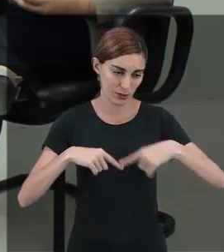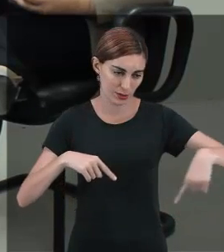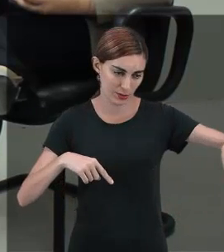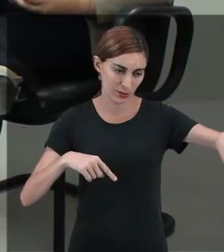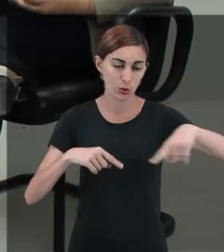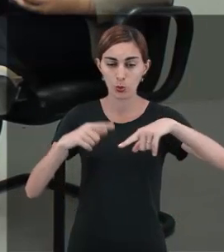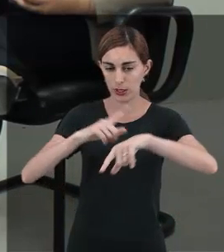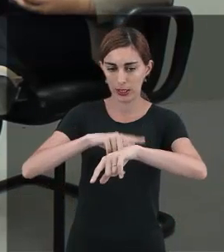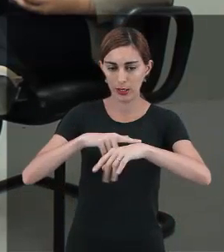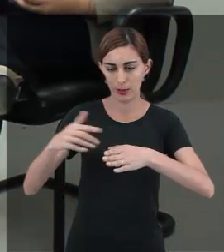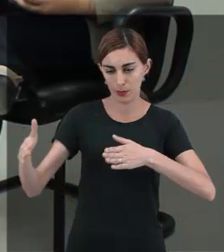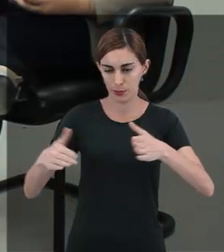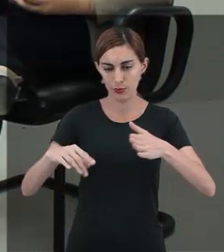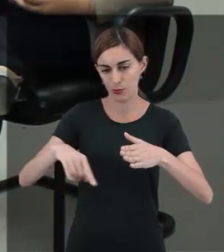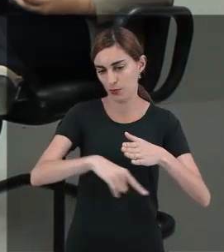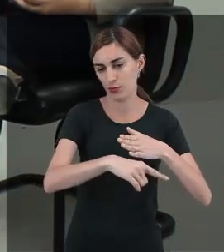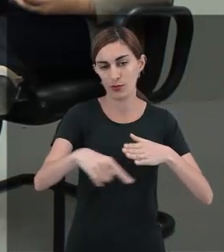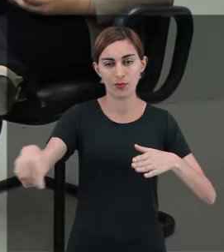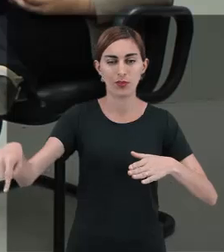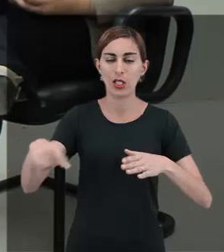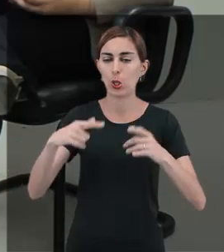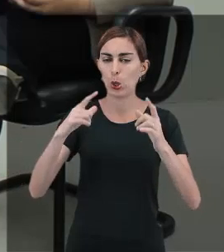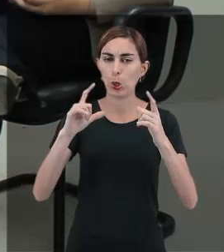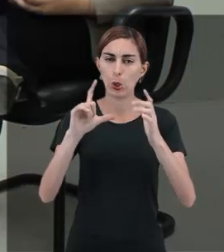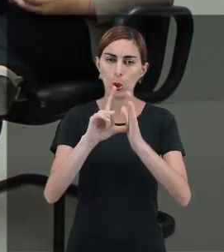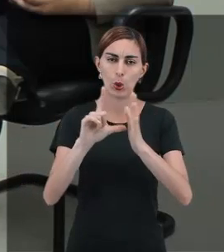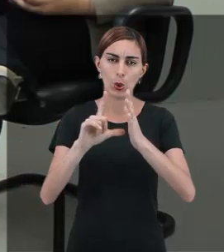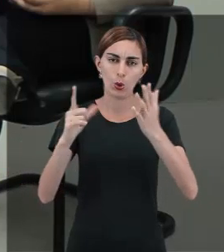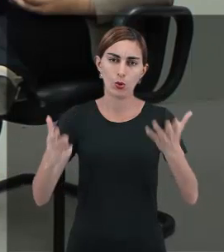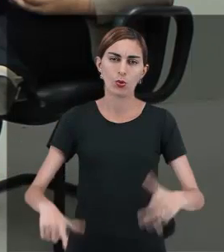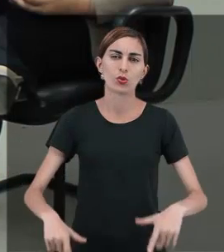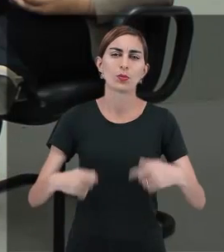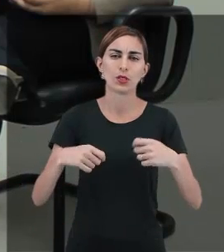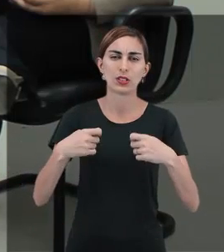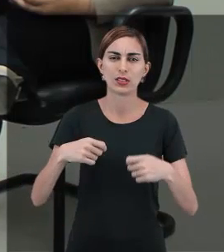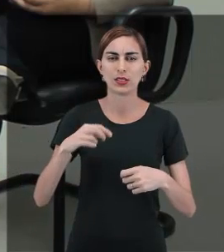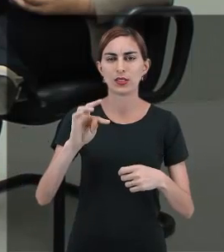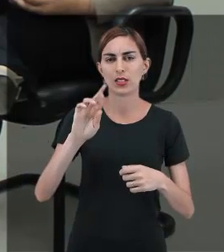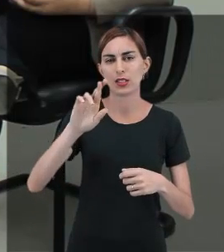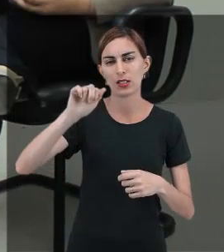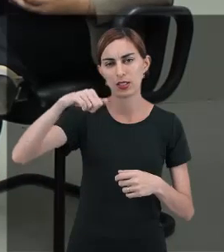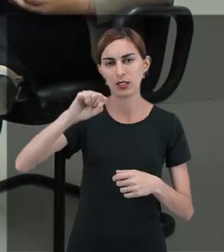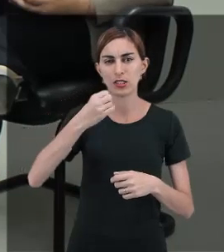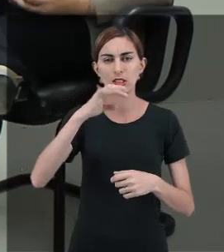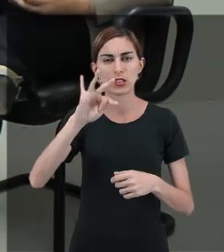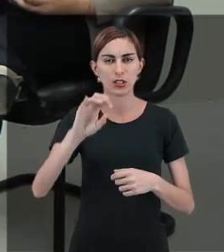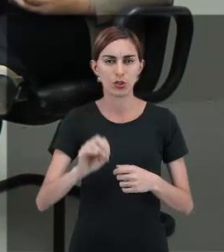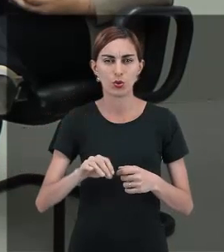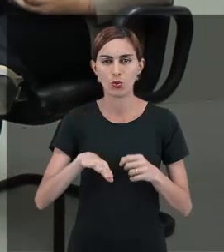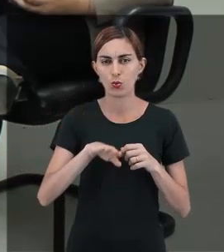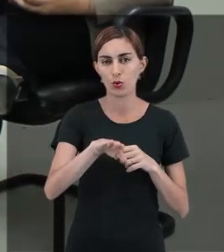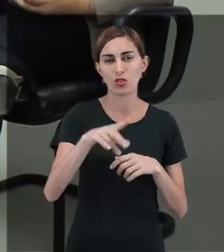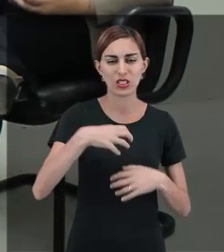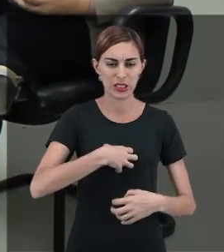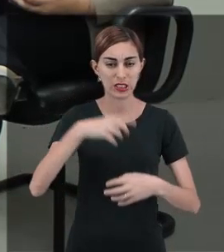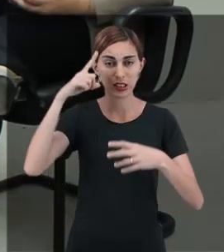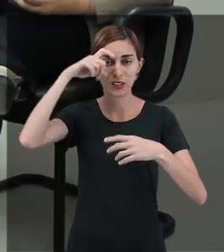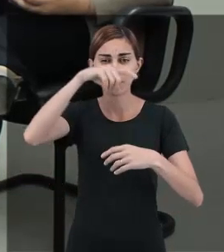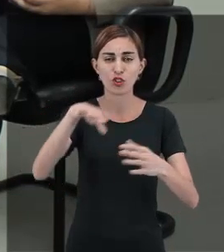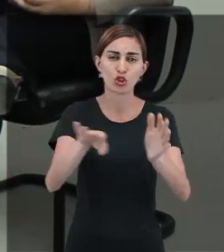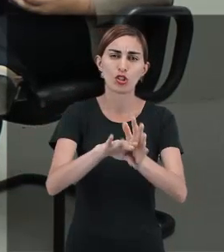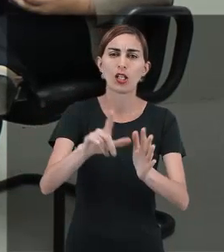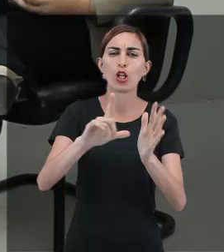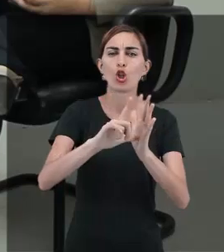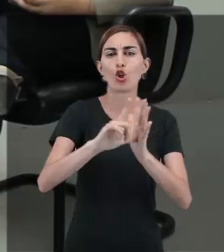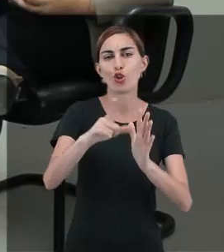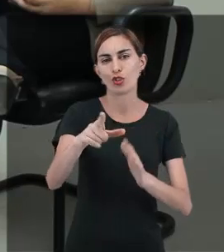de loja adequado. A pior coisa quando você vai na loja é quando você tem um trânsito inadequado. Ou seja, eu tenho dificuldade de transitar dentro da loja, eu não me